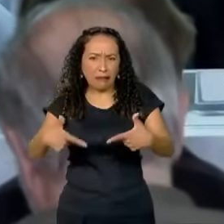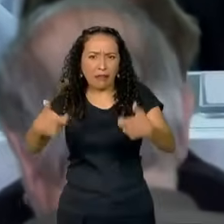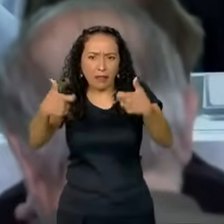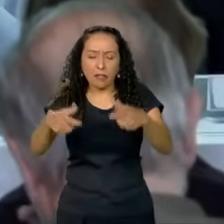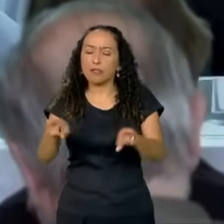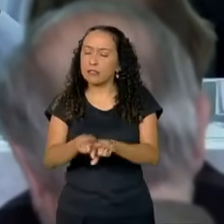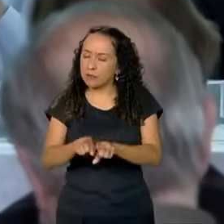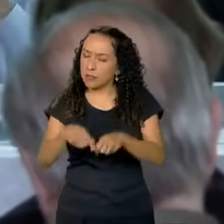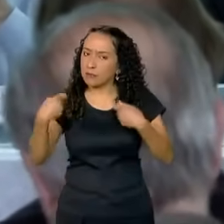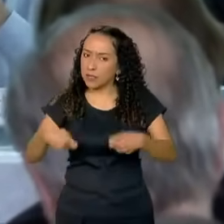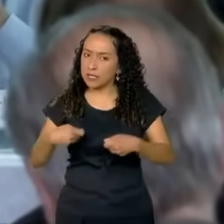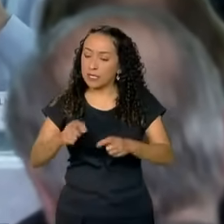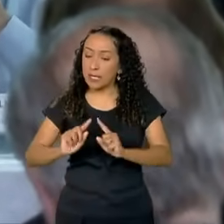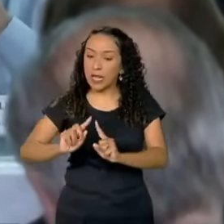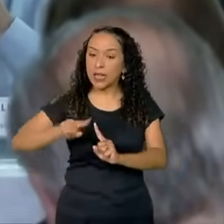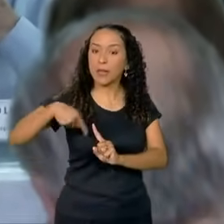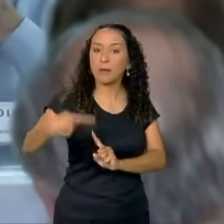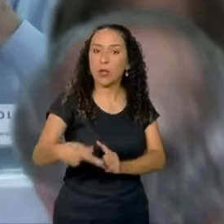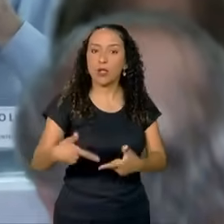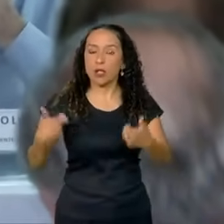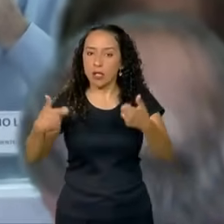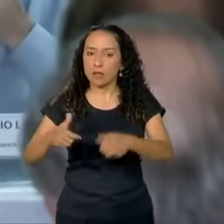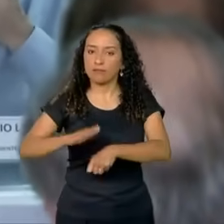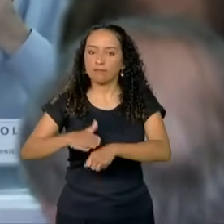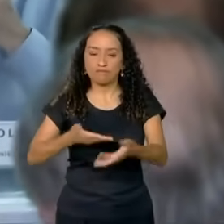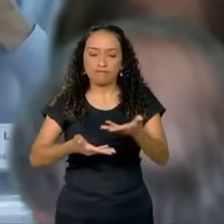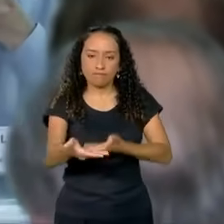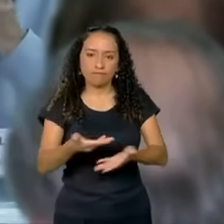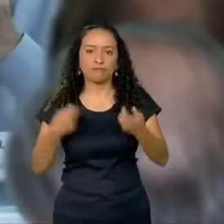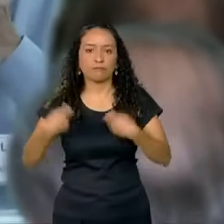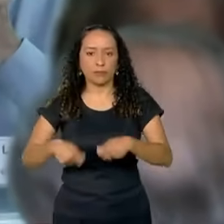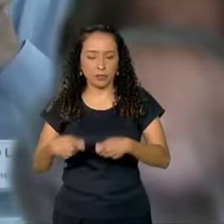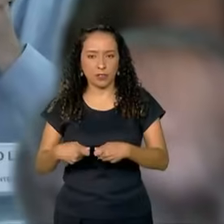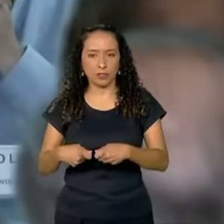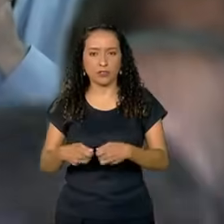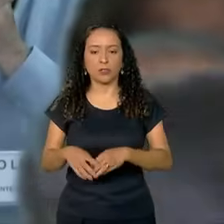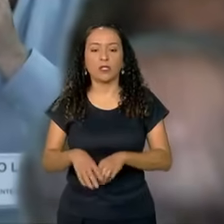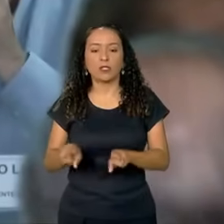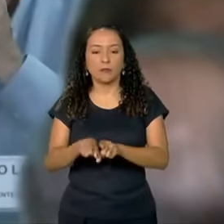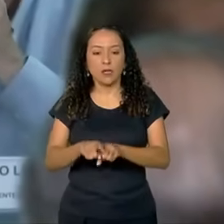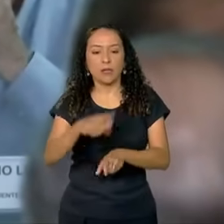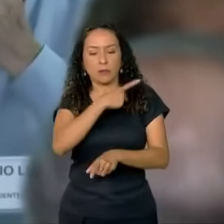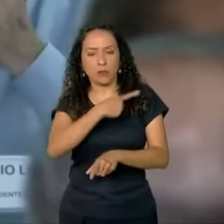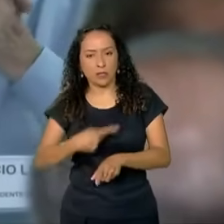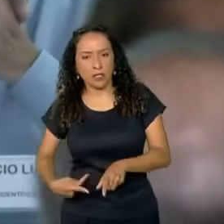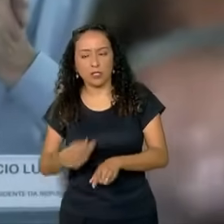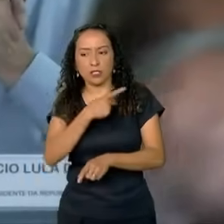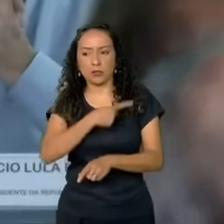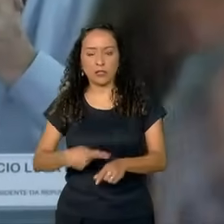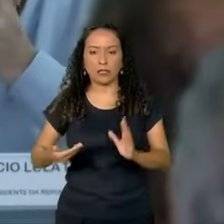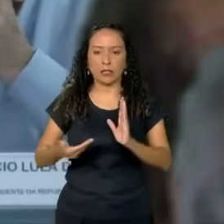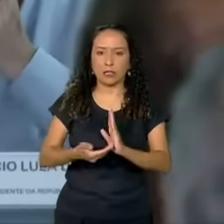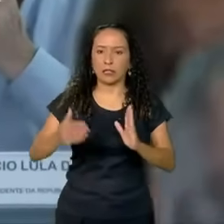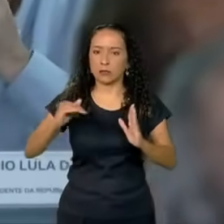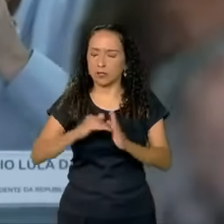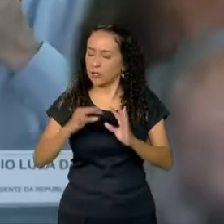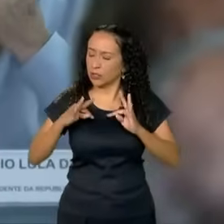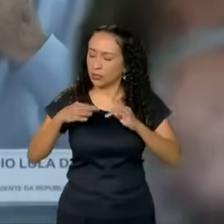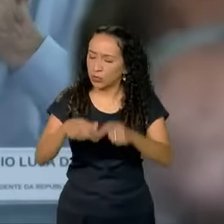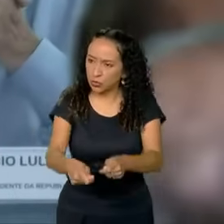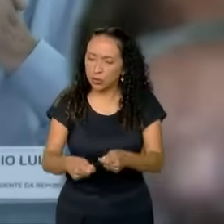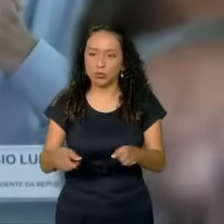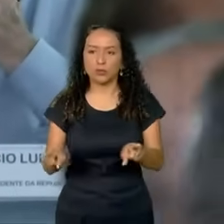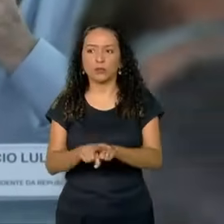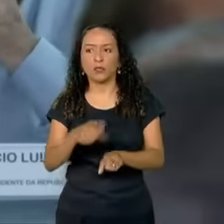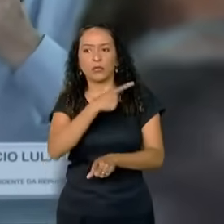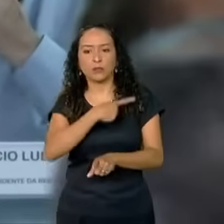do pós-guerra. Por isso, a vinda do presidente da Câmara, do presidente do Senado, do presidente do Tribunal de Contas da União,